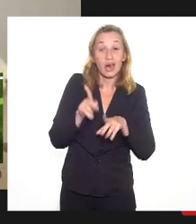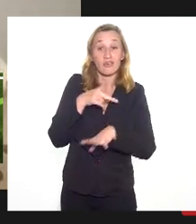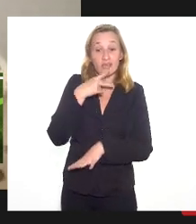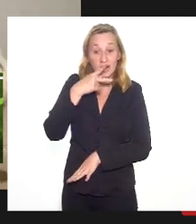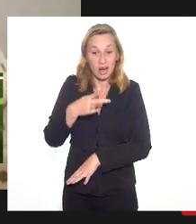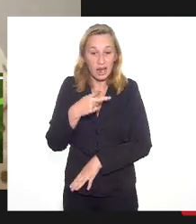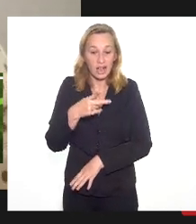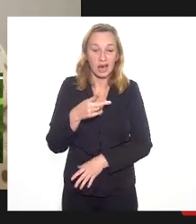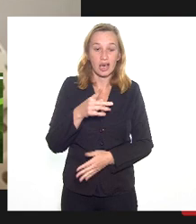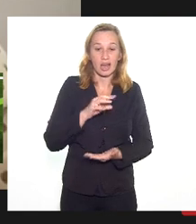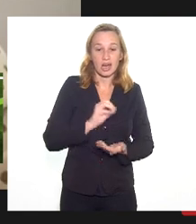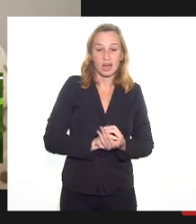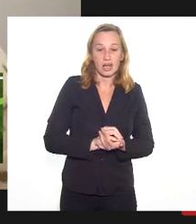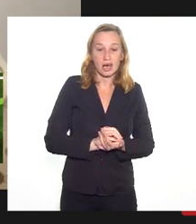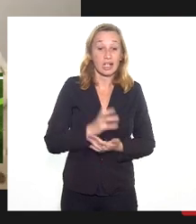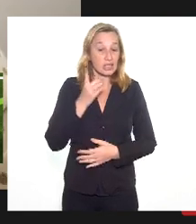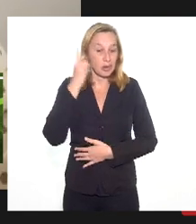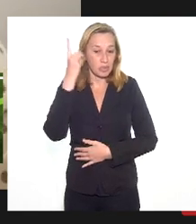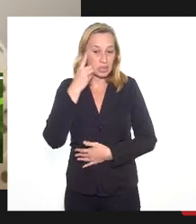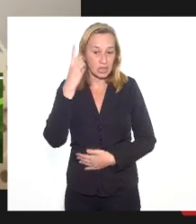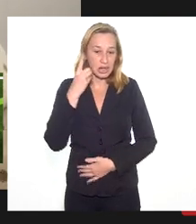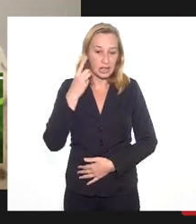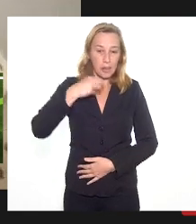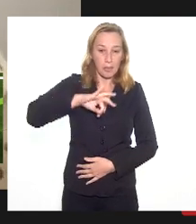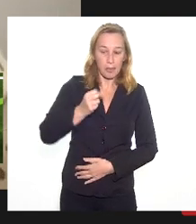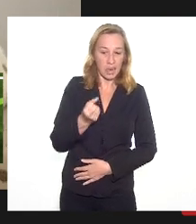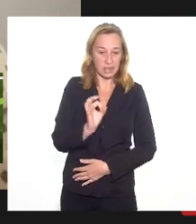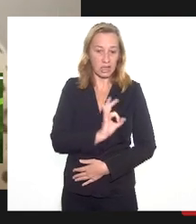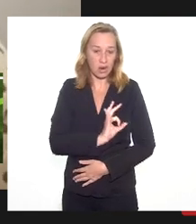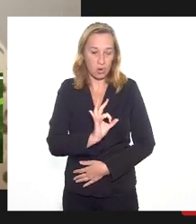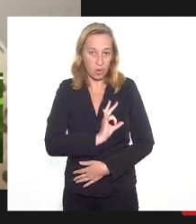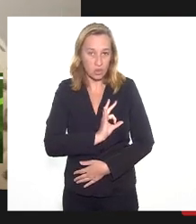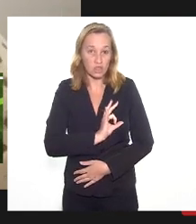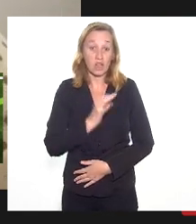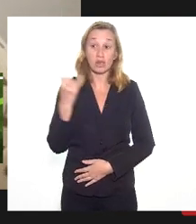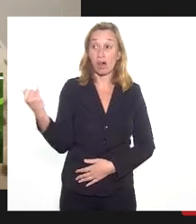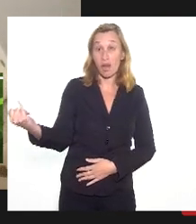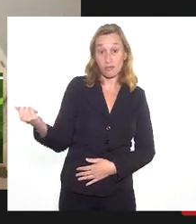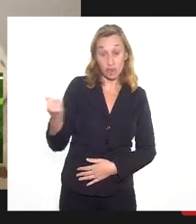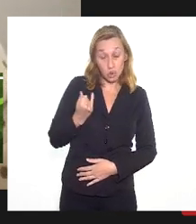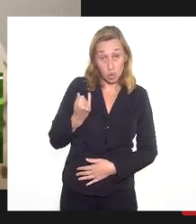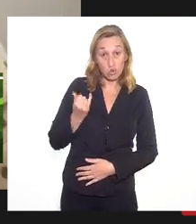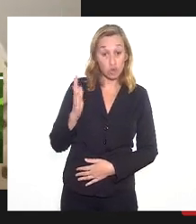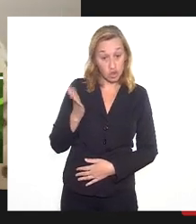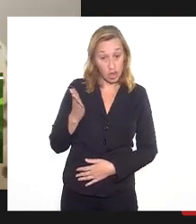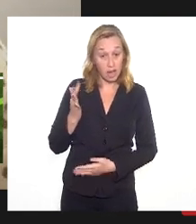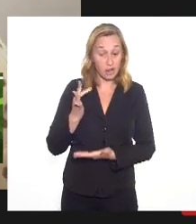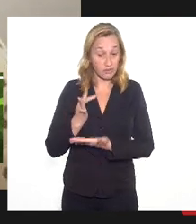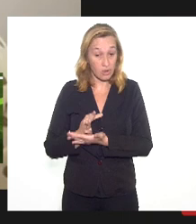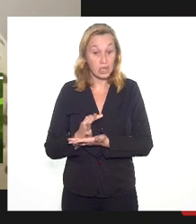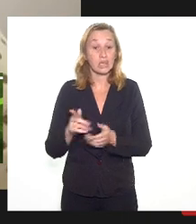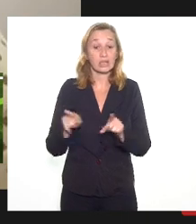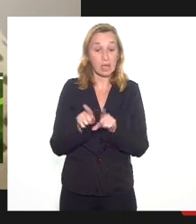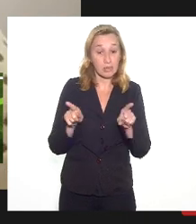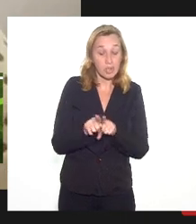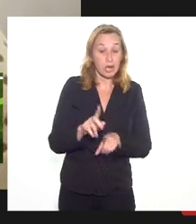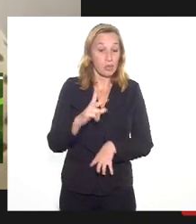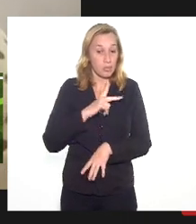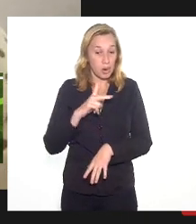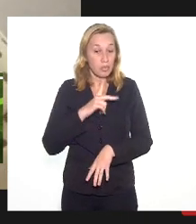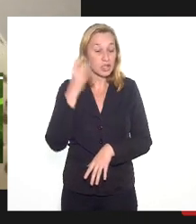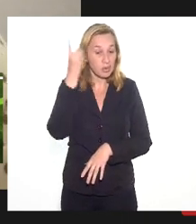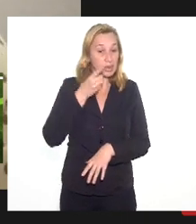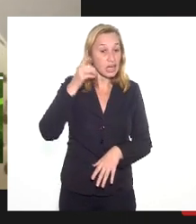a ausência da deputada Marta Rocha, que nos comunicou, e também da própria deputada